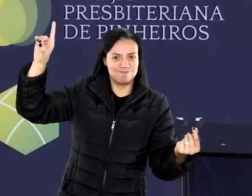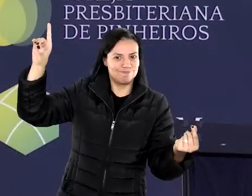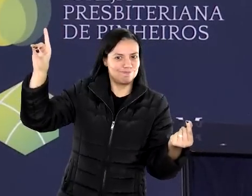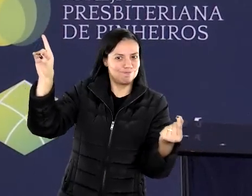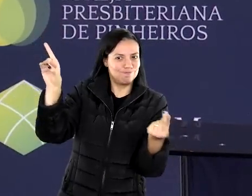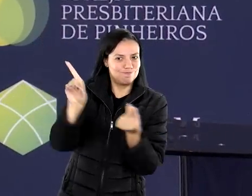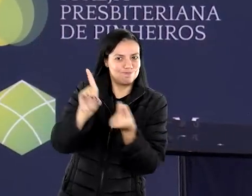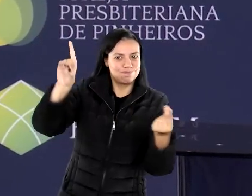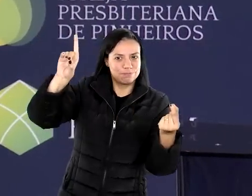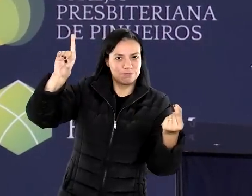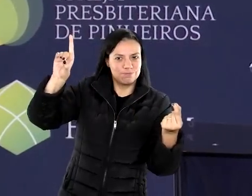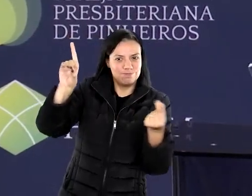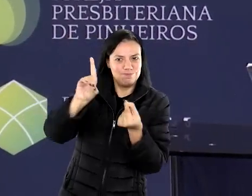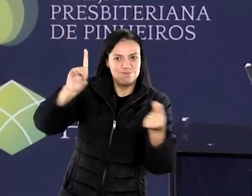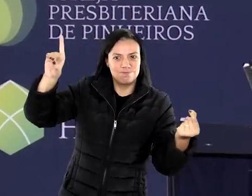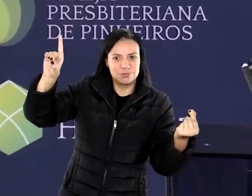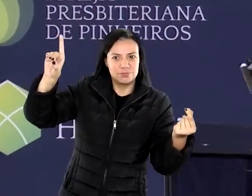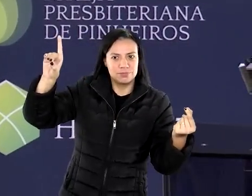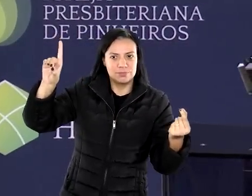Você está entendendo, gente?